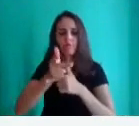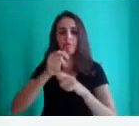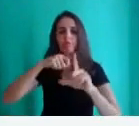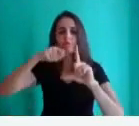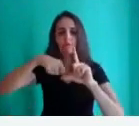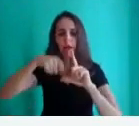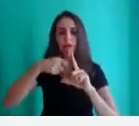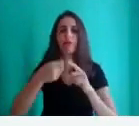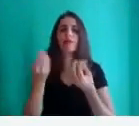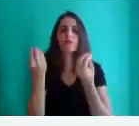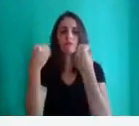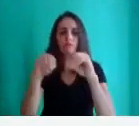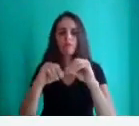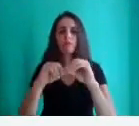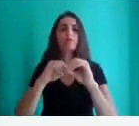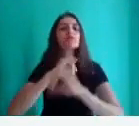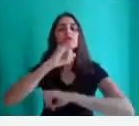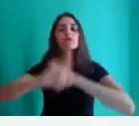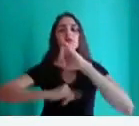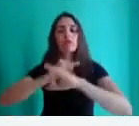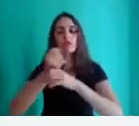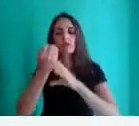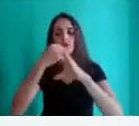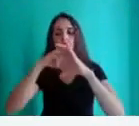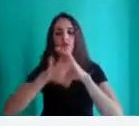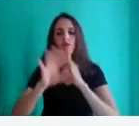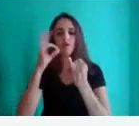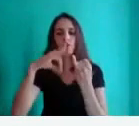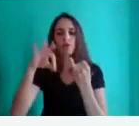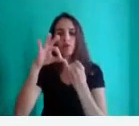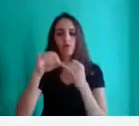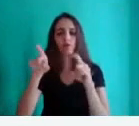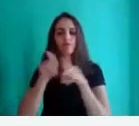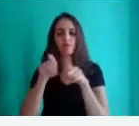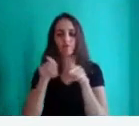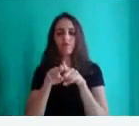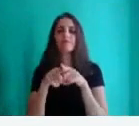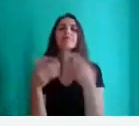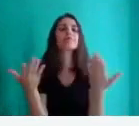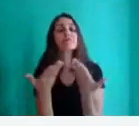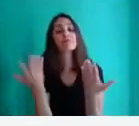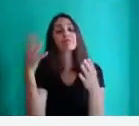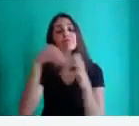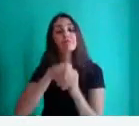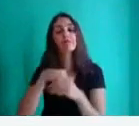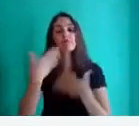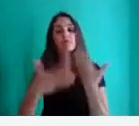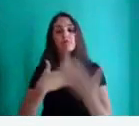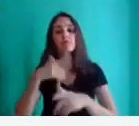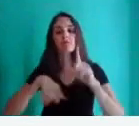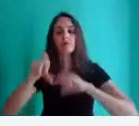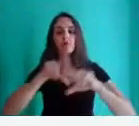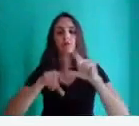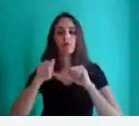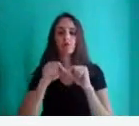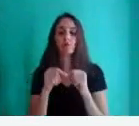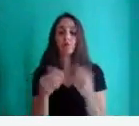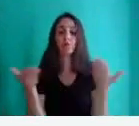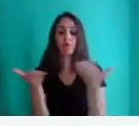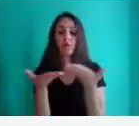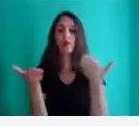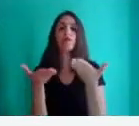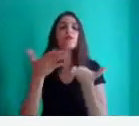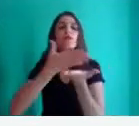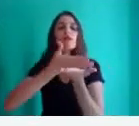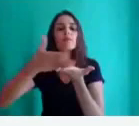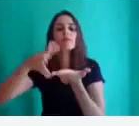utilizando o número do sorteio que foi divulgado. E em seguida, será apresentada a semente para que esta seja utilizada